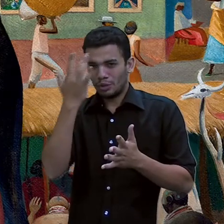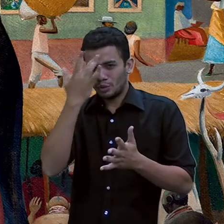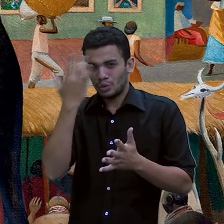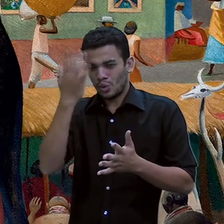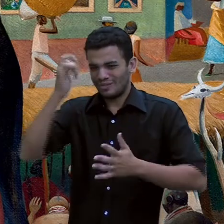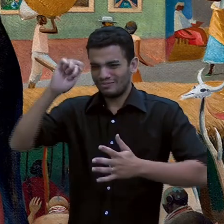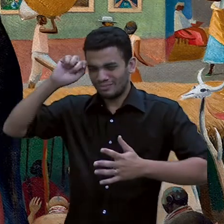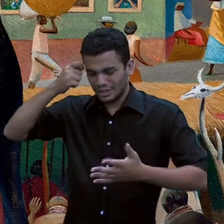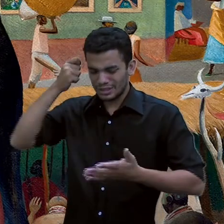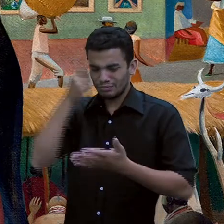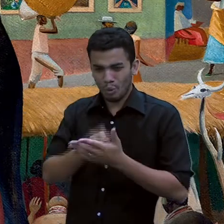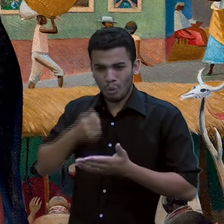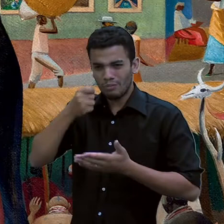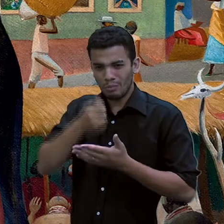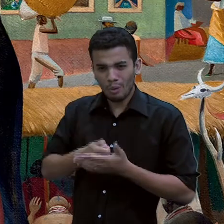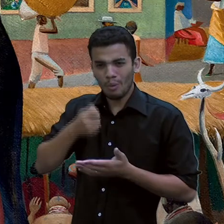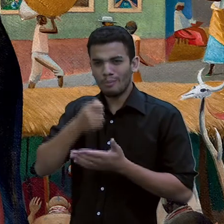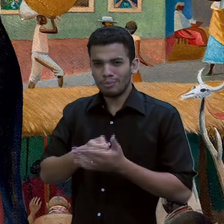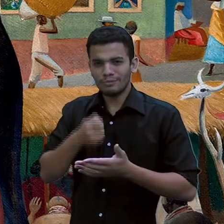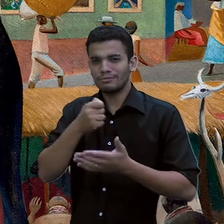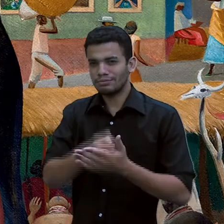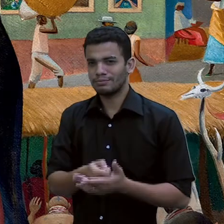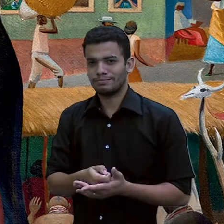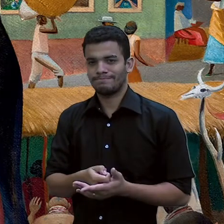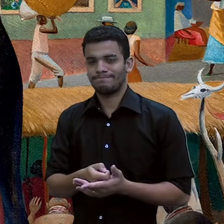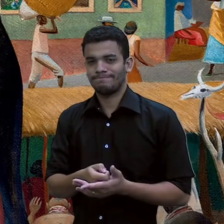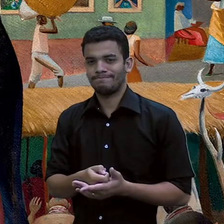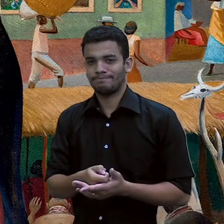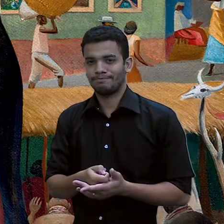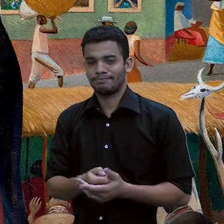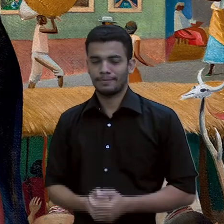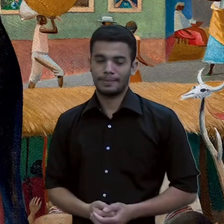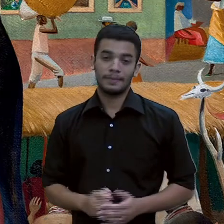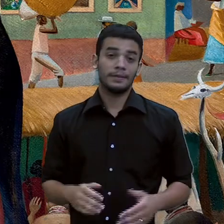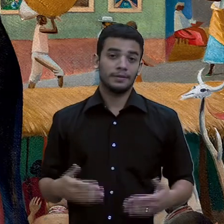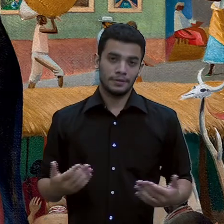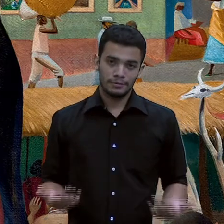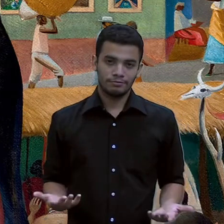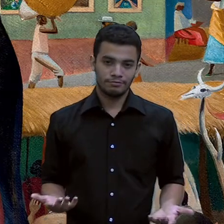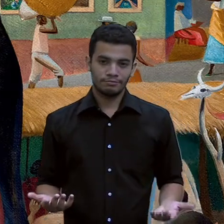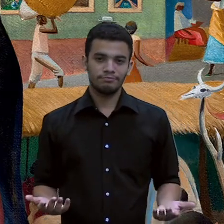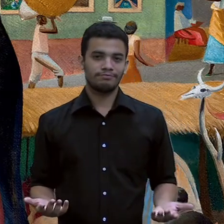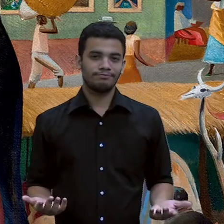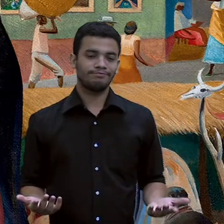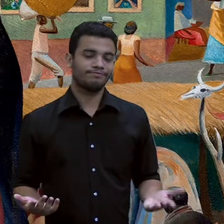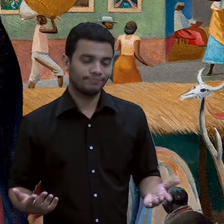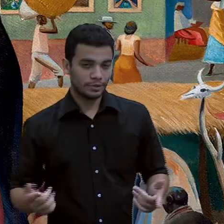sociedade. Para acessar as nossas atividades, alunos, estudantes,